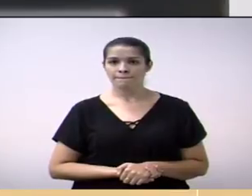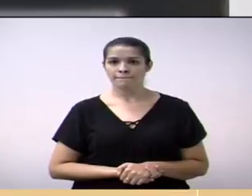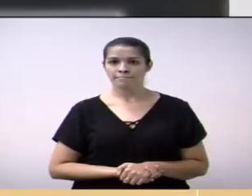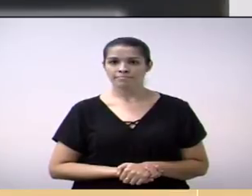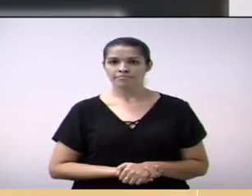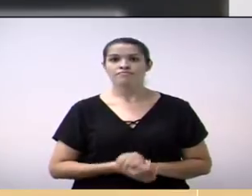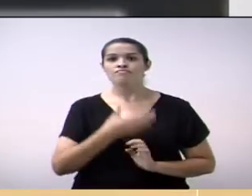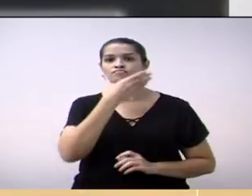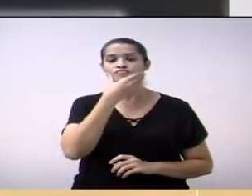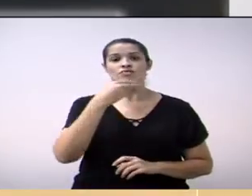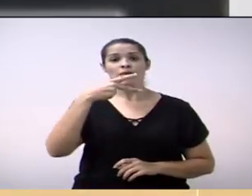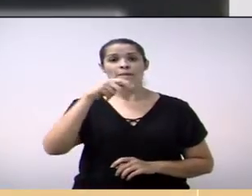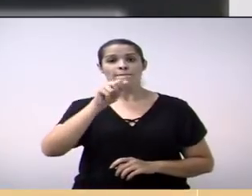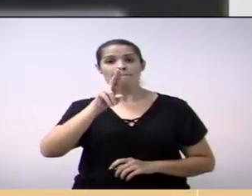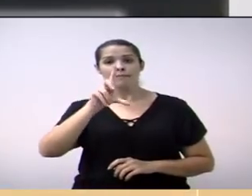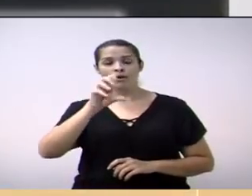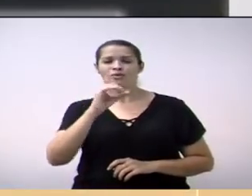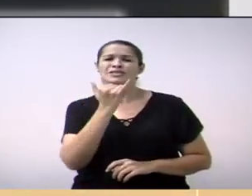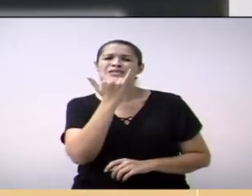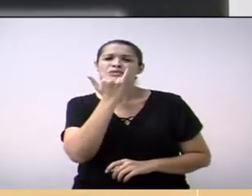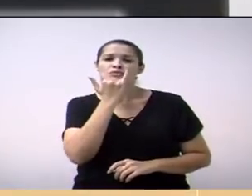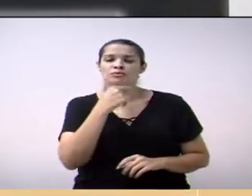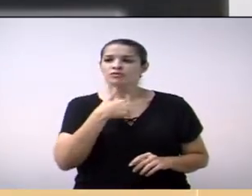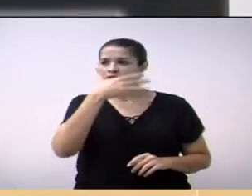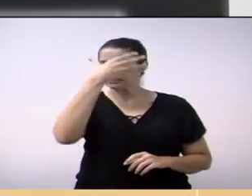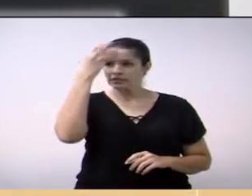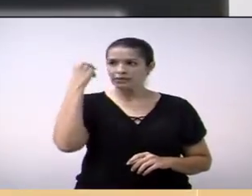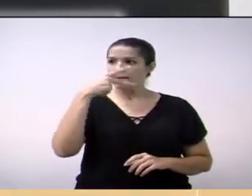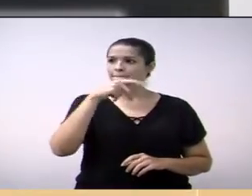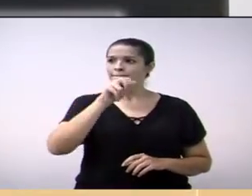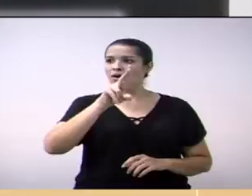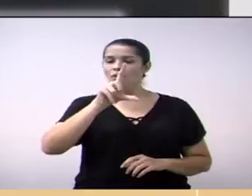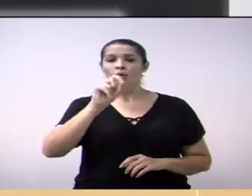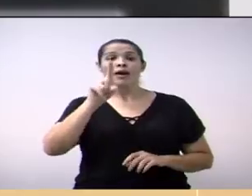Senhor Paulo Mota, presidente do PRB, me desculpe.